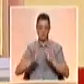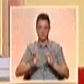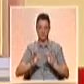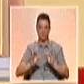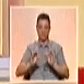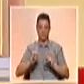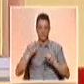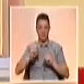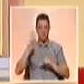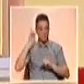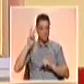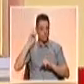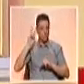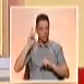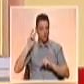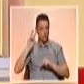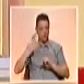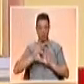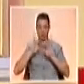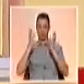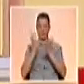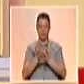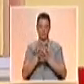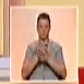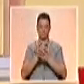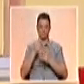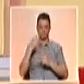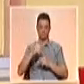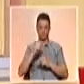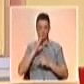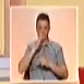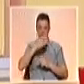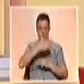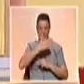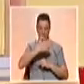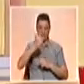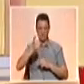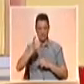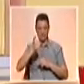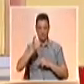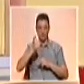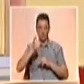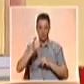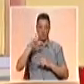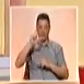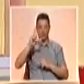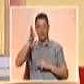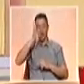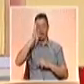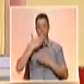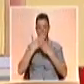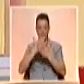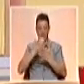Pois, este valor provavelmente é um valor global, não é? Sim. Este valor de 100 litros. Sim, é da Organização Mundial de Saúde. Eu estava-lhe a pedir há pouco,